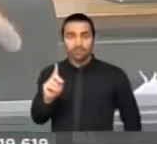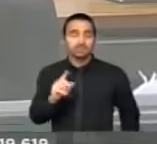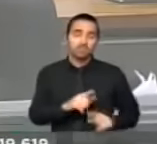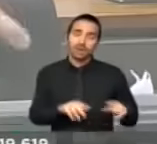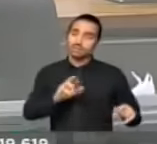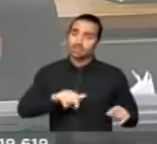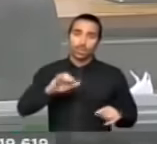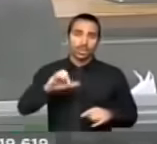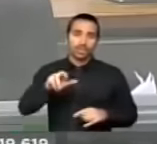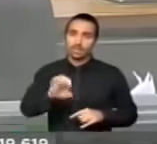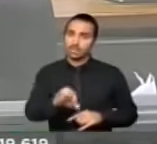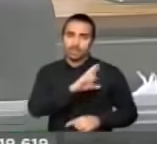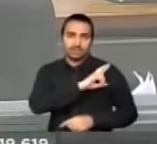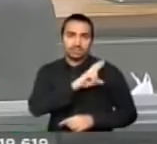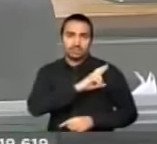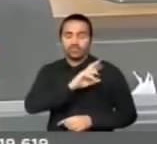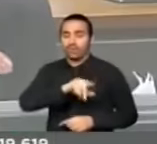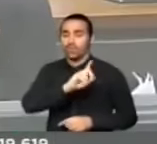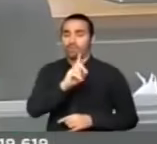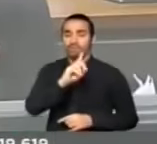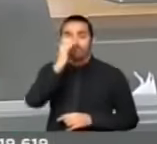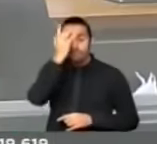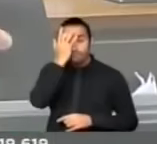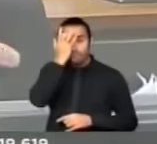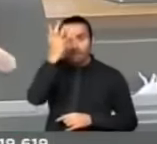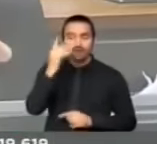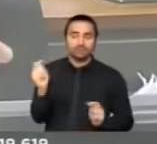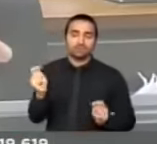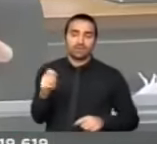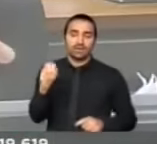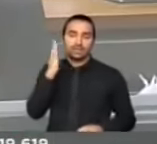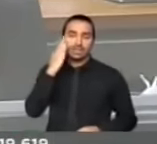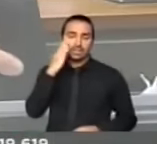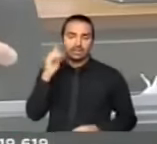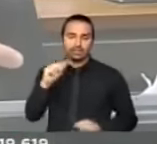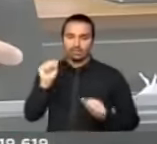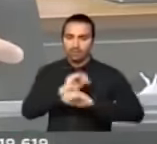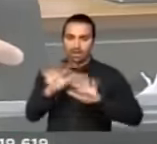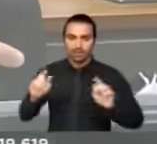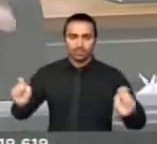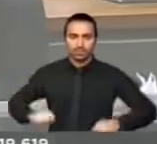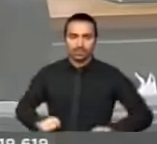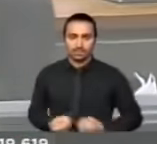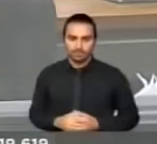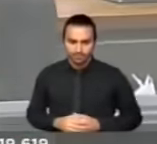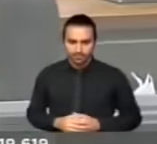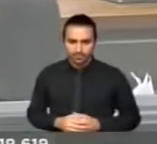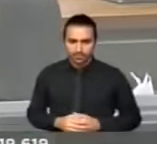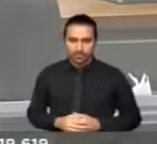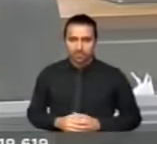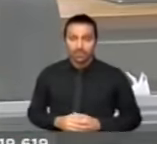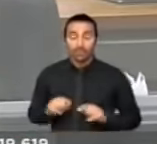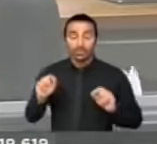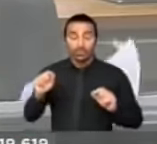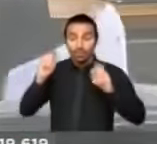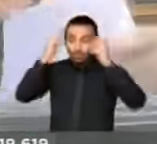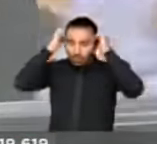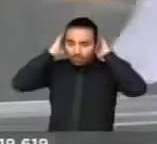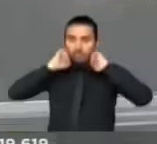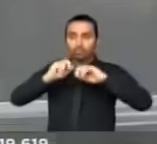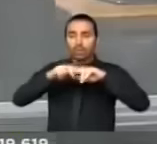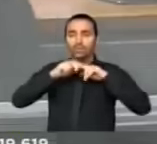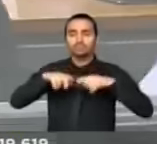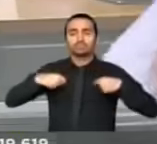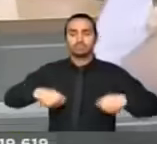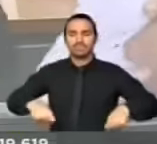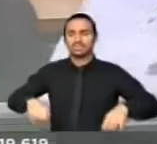de responsabilidade. É fácil detonar essa questão. É fácil. O incompreensível, por isso que tem que botar